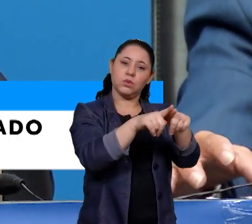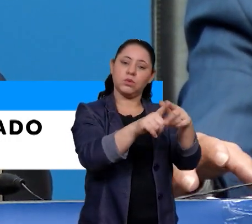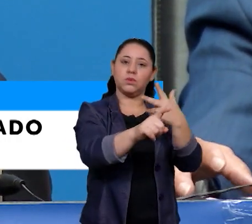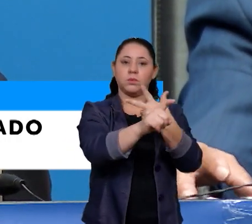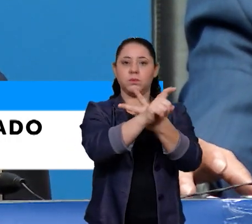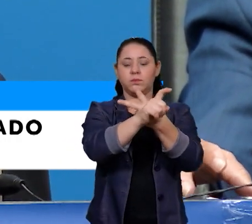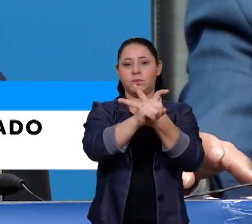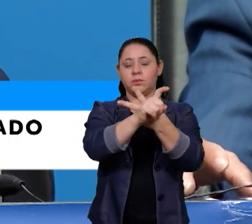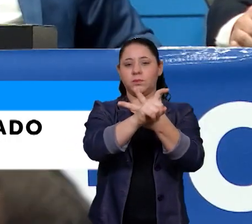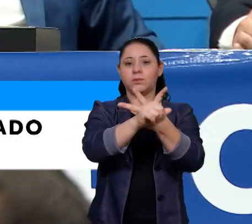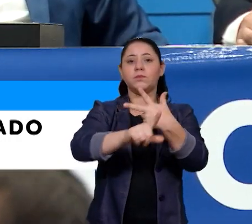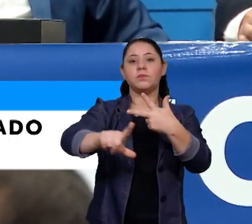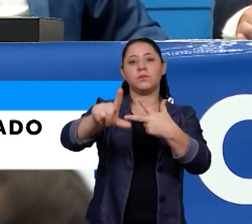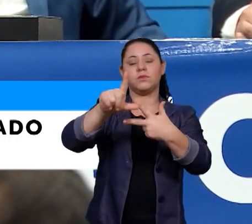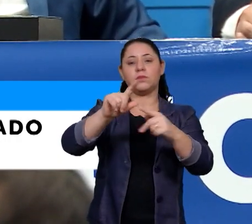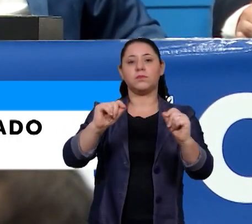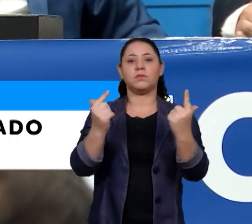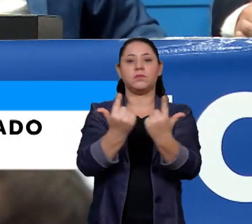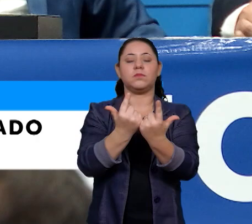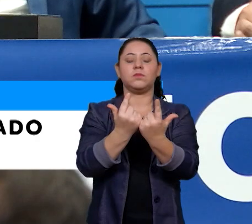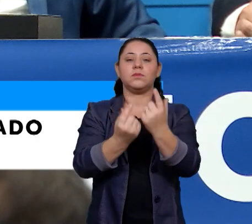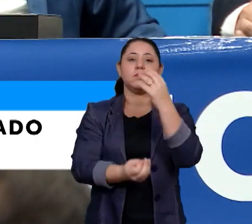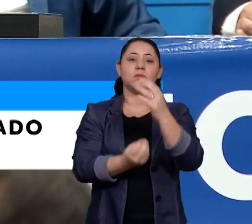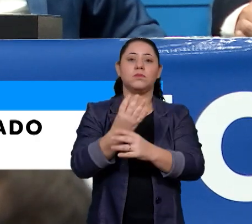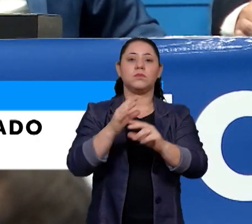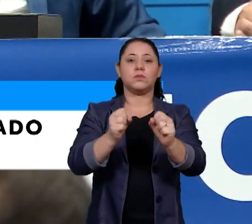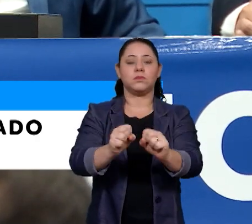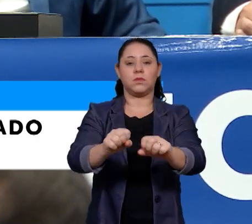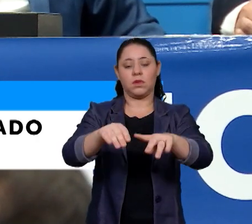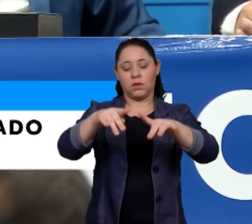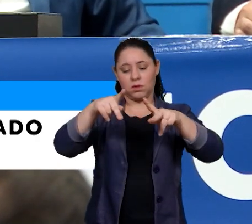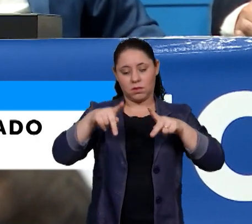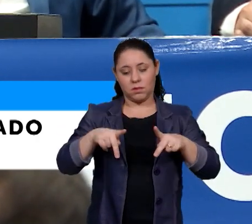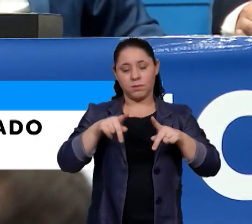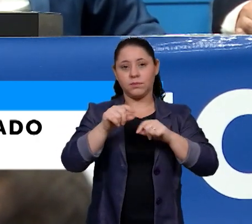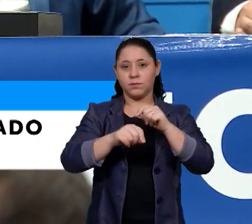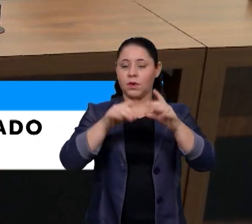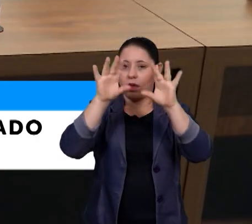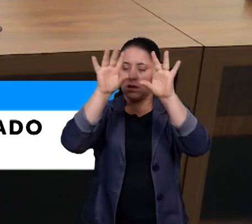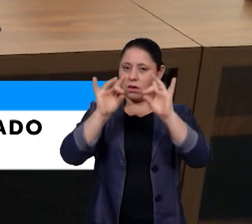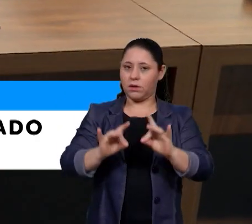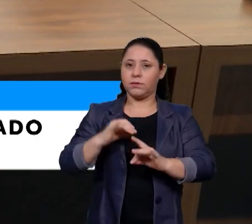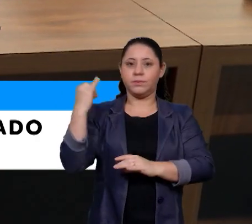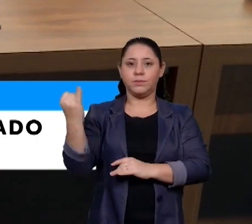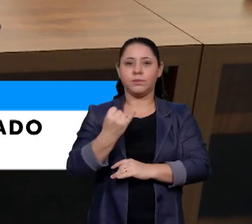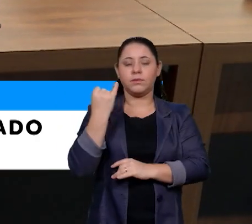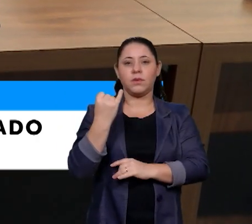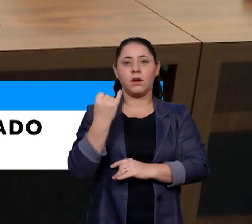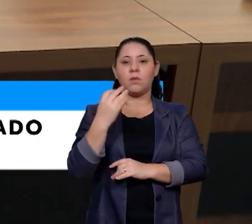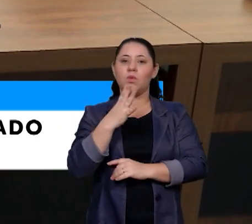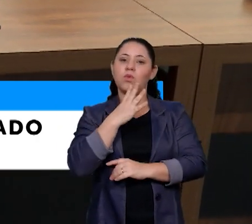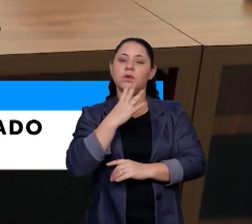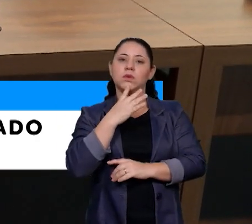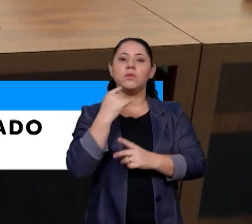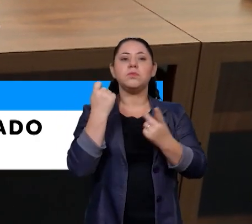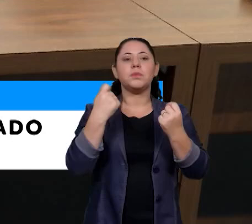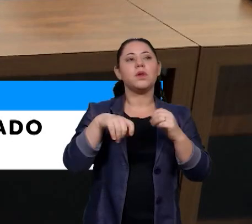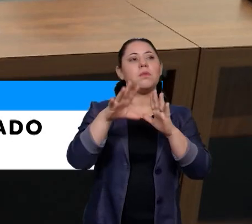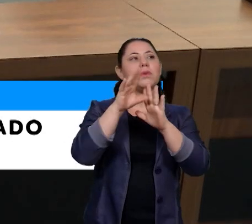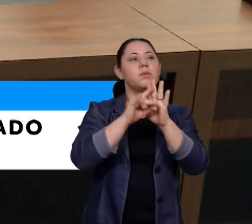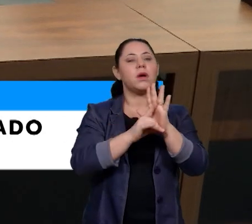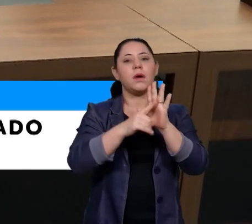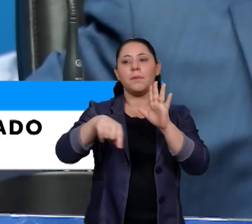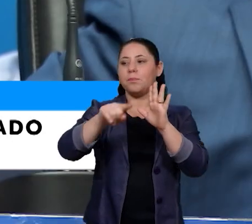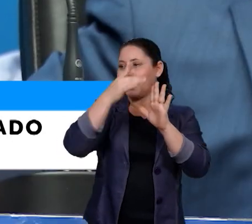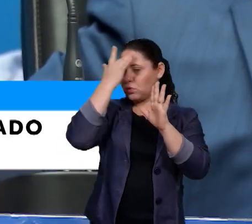da parceria entre Executivo e a Lemes para a realização da audiência pública e detalhou que ela é necessária para que sejam